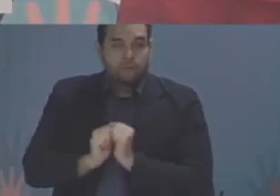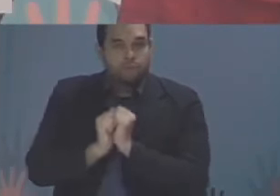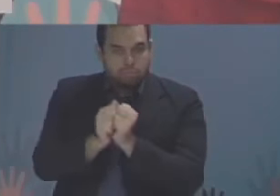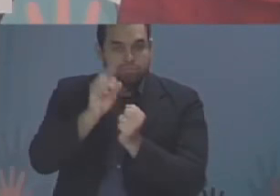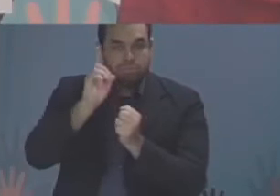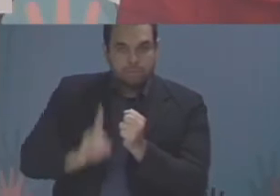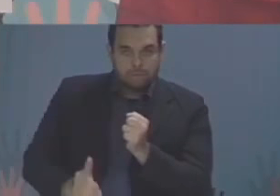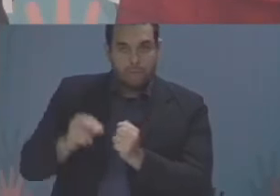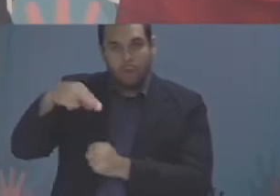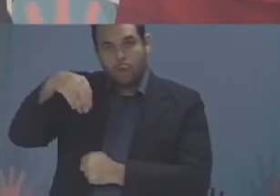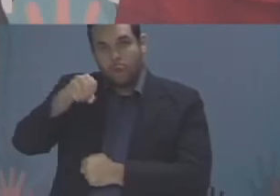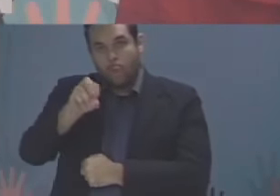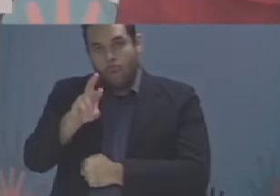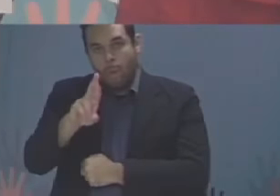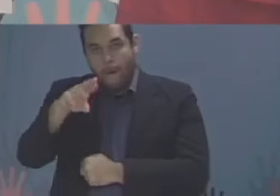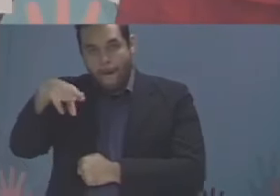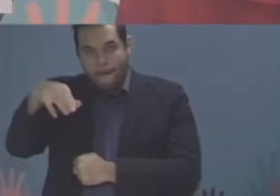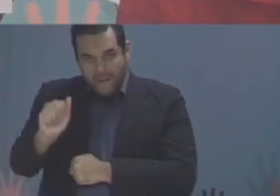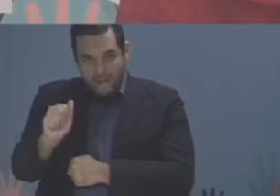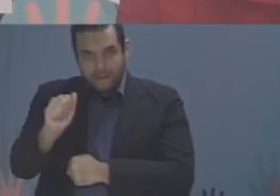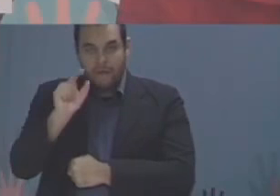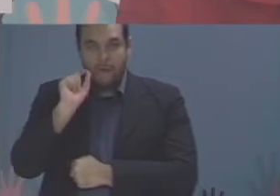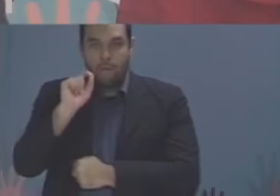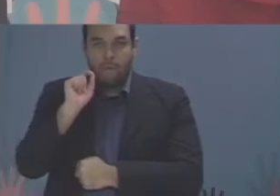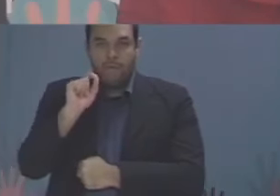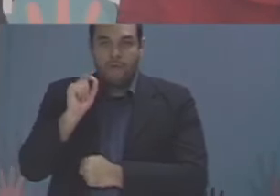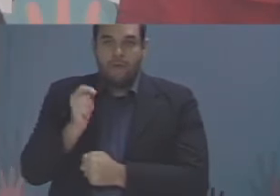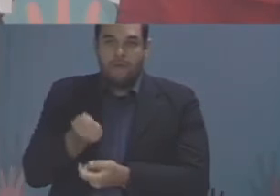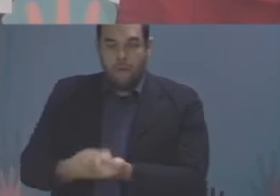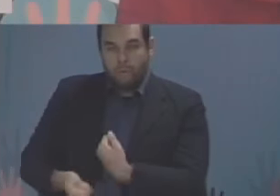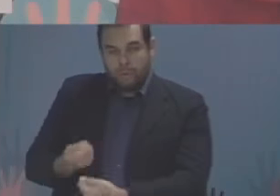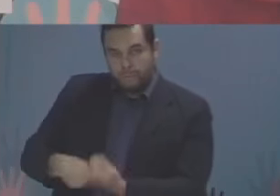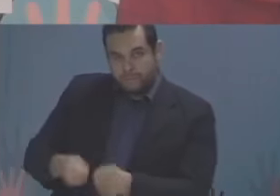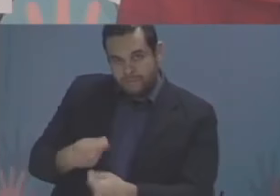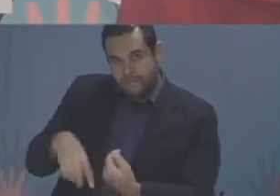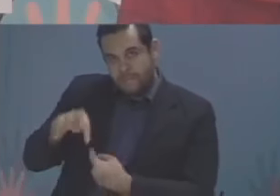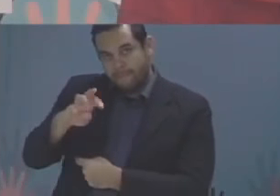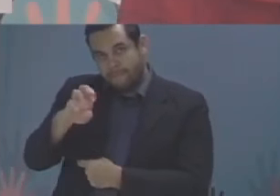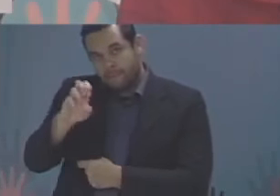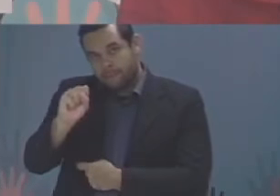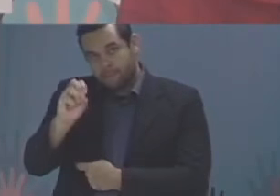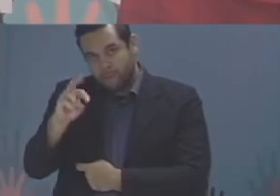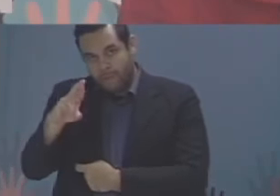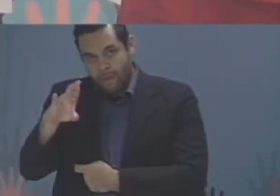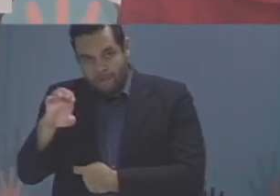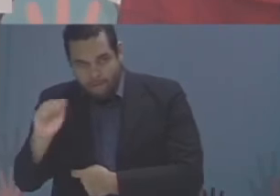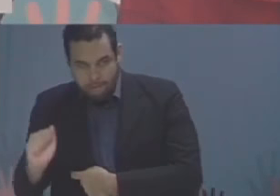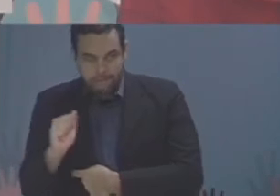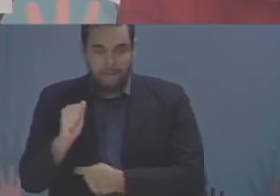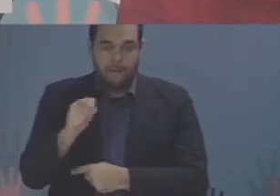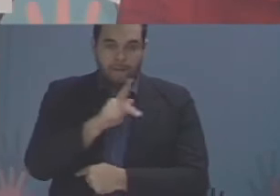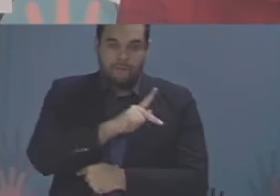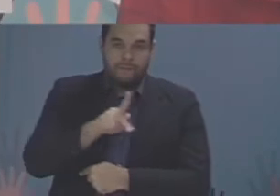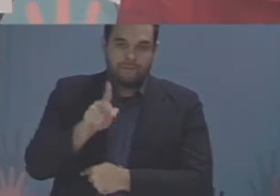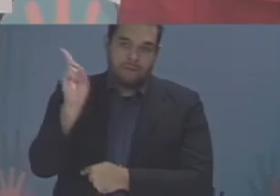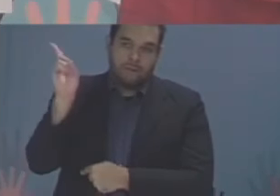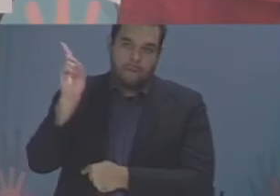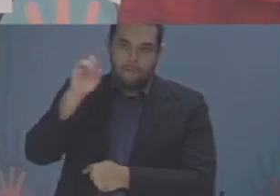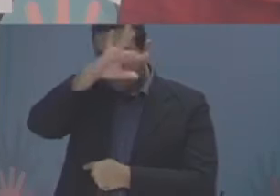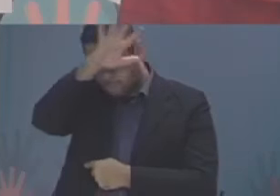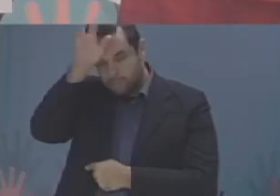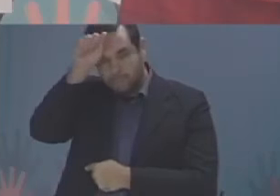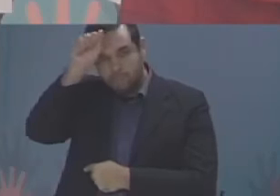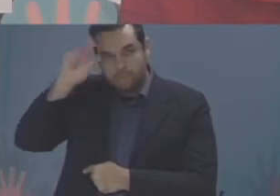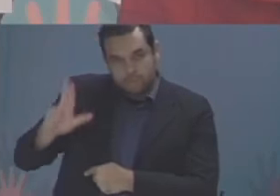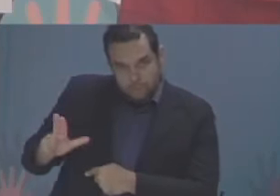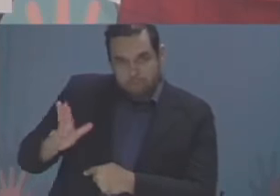Cosmo, que é a candidata à tesoureira, que é professora universitária de Mato Grosso do Sul e já esteve na presidência também do Conselho Regional